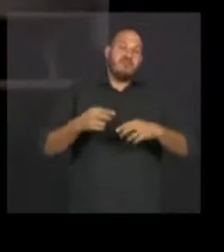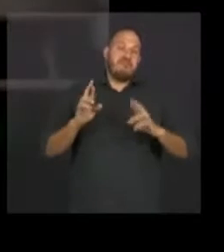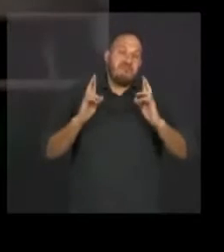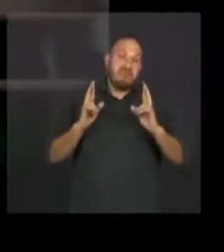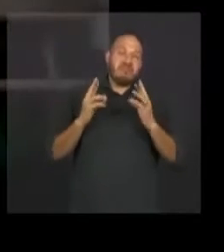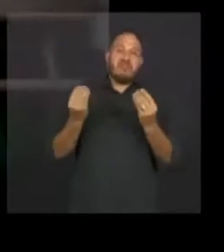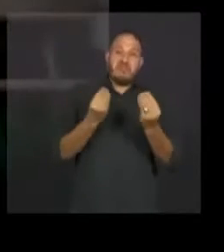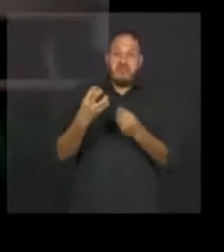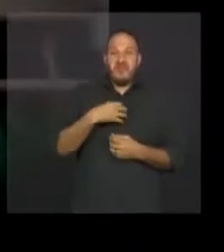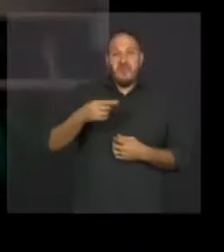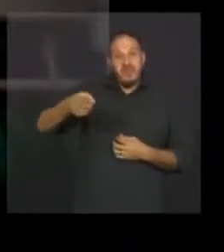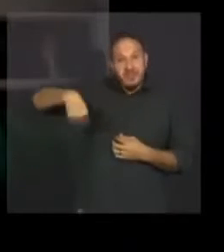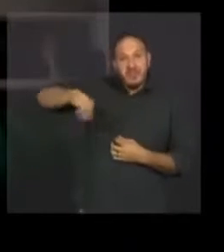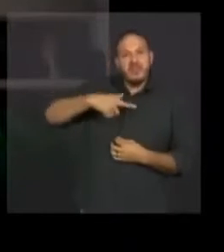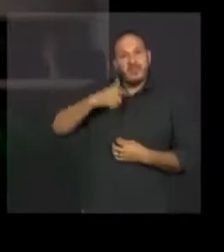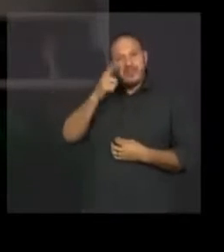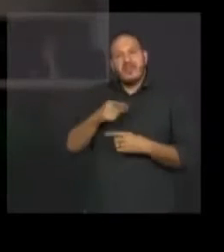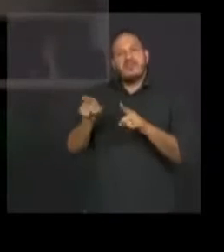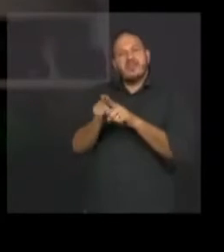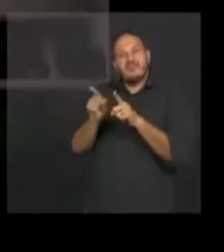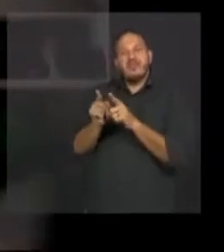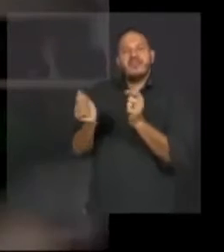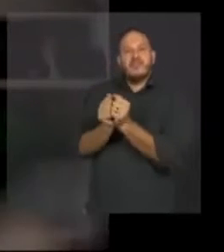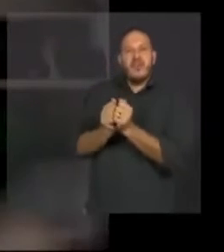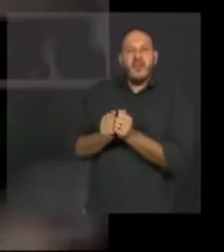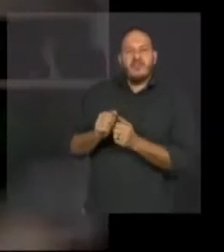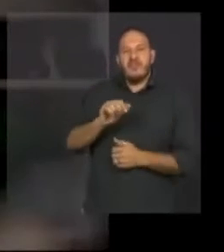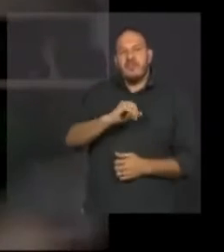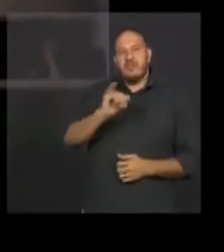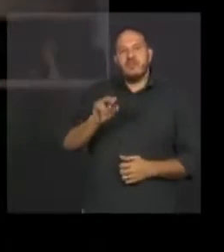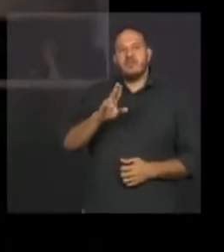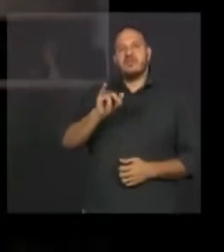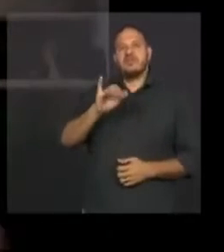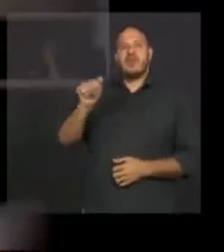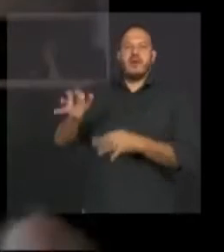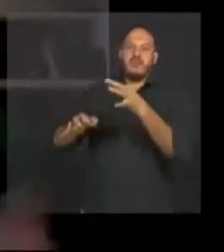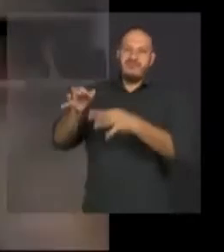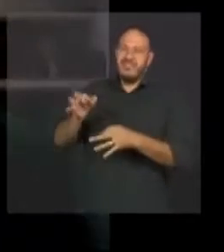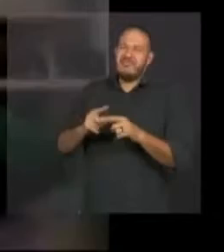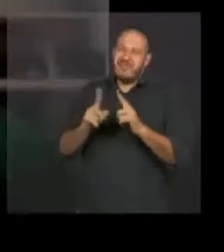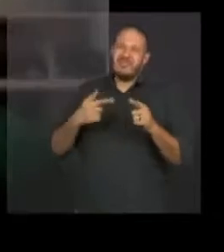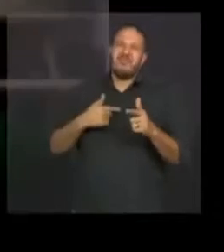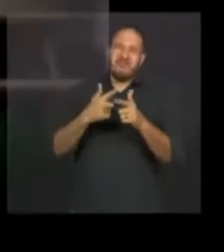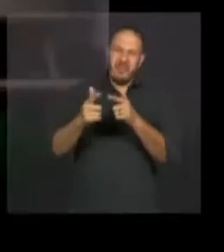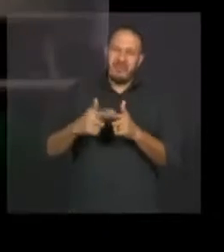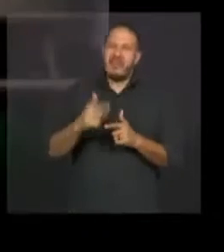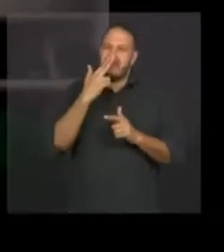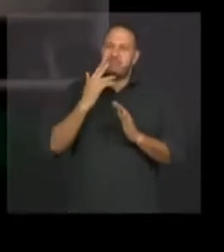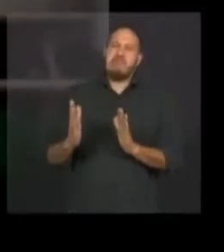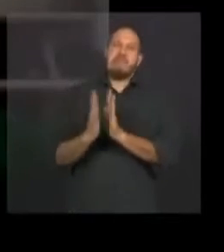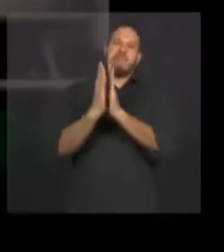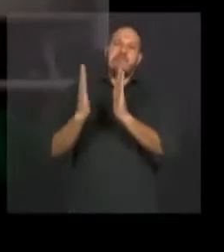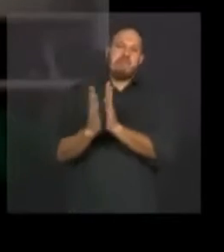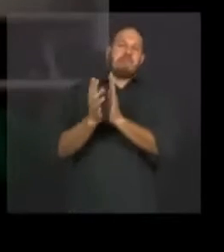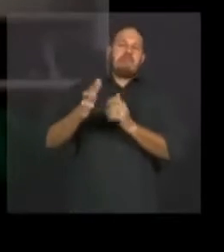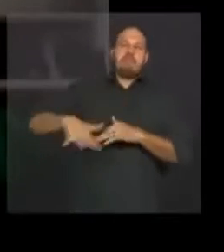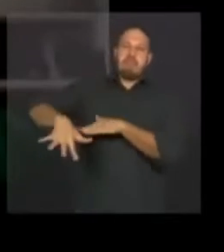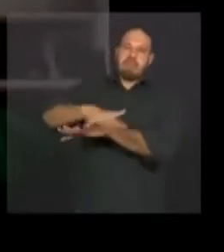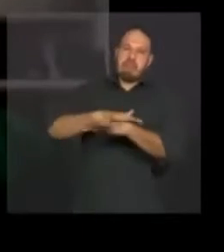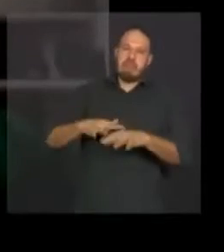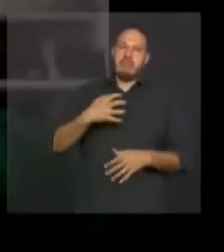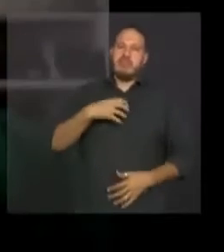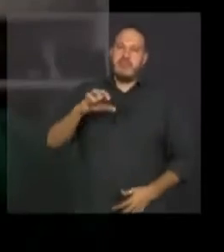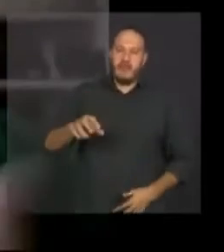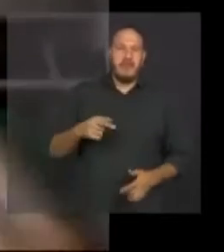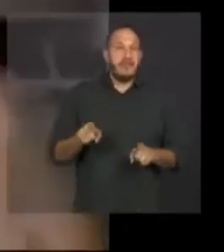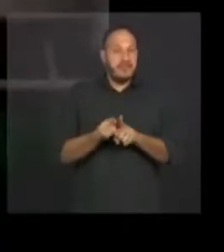de alguma maneira, a gente consegue fazer isso por via judicial. Vários problemas vêm sendo enfrentados dessa maneira. E,